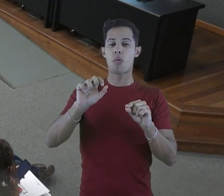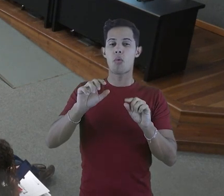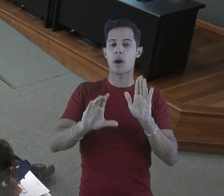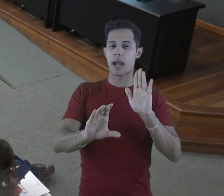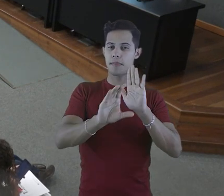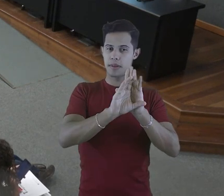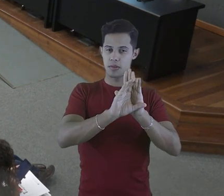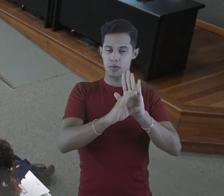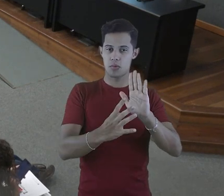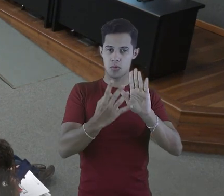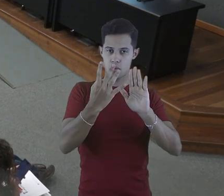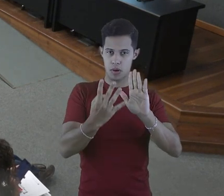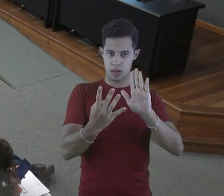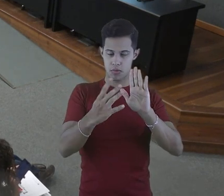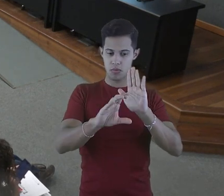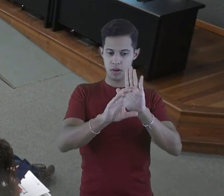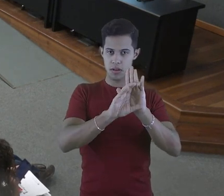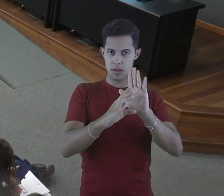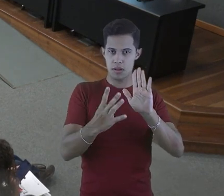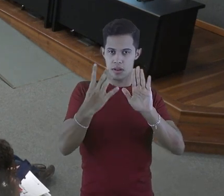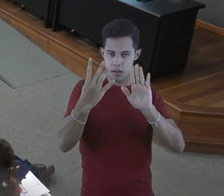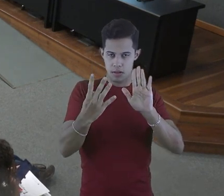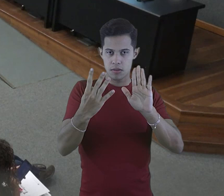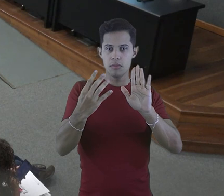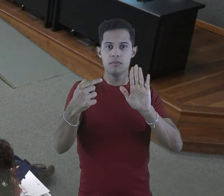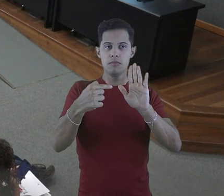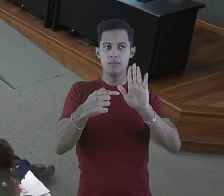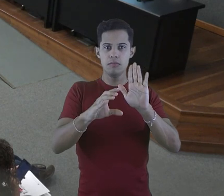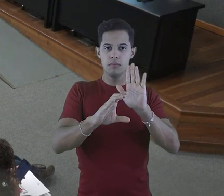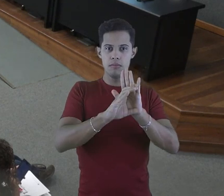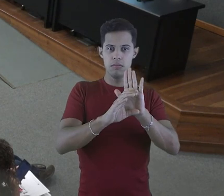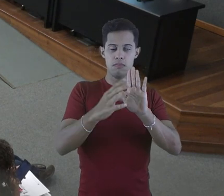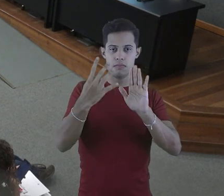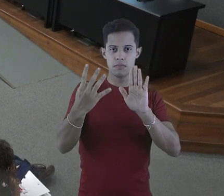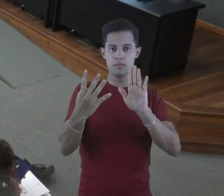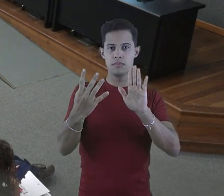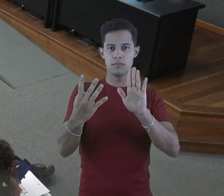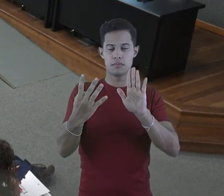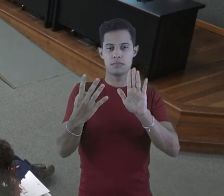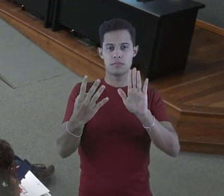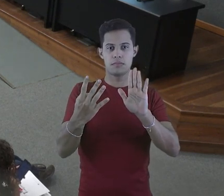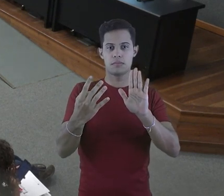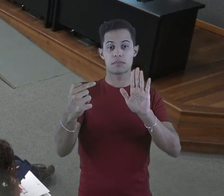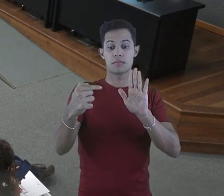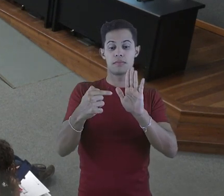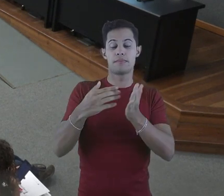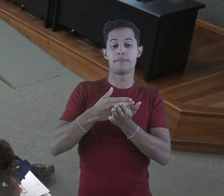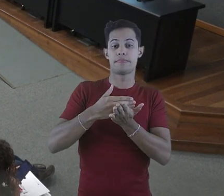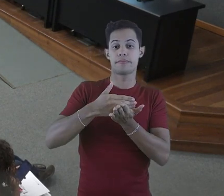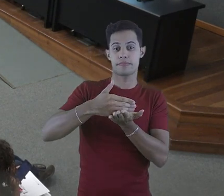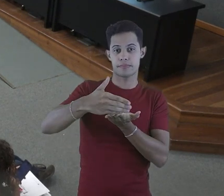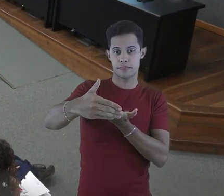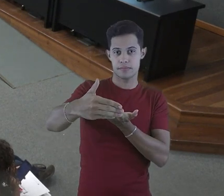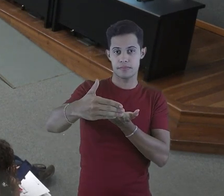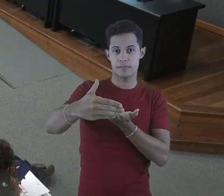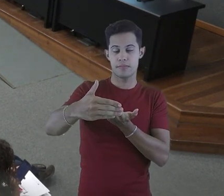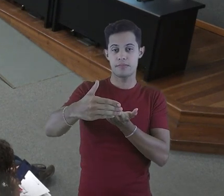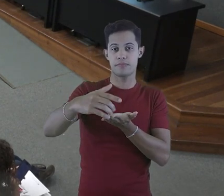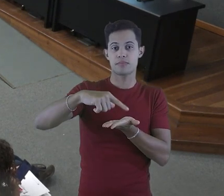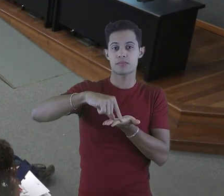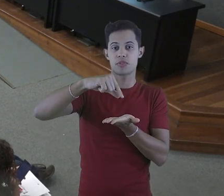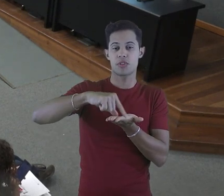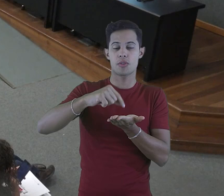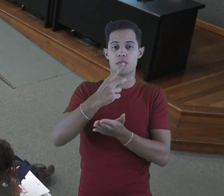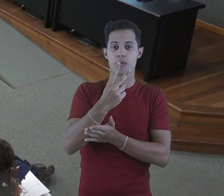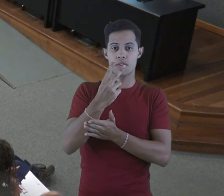observadas as disposições do capítulo 4 e o capítulo 4 opa ele